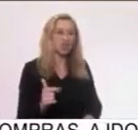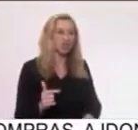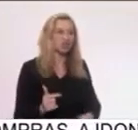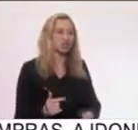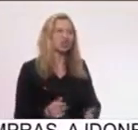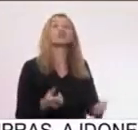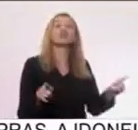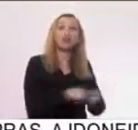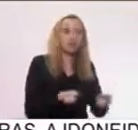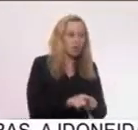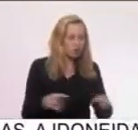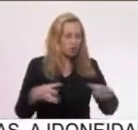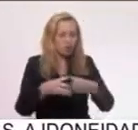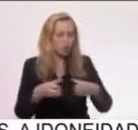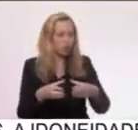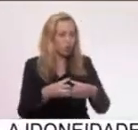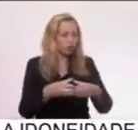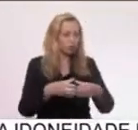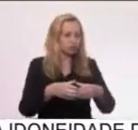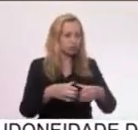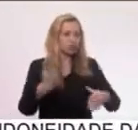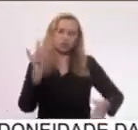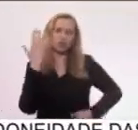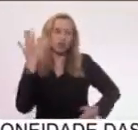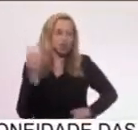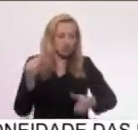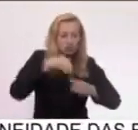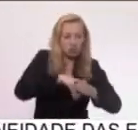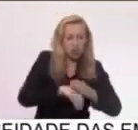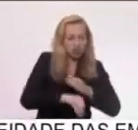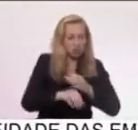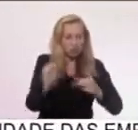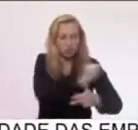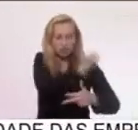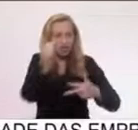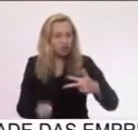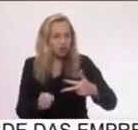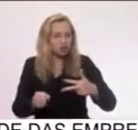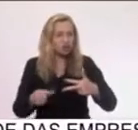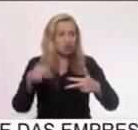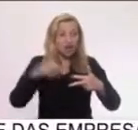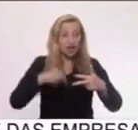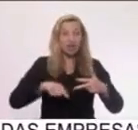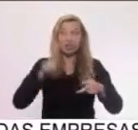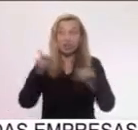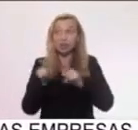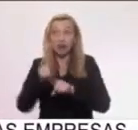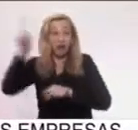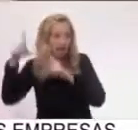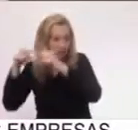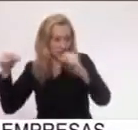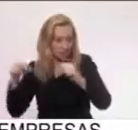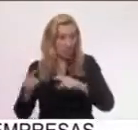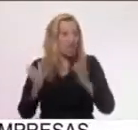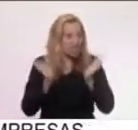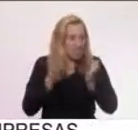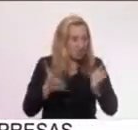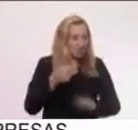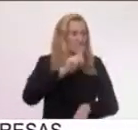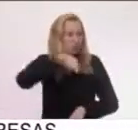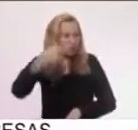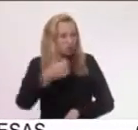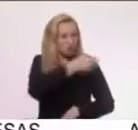pela quadrilha que se instalou nos poderes, sobretudo em Brasília e no Rio de Janeiro, e agora, depois de 2018